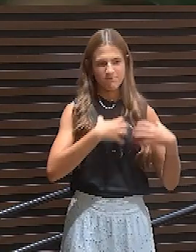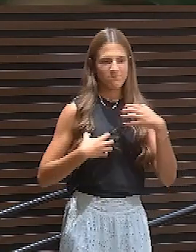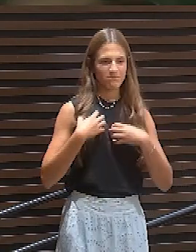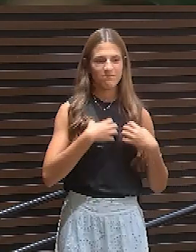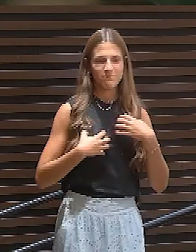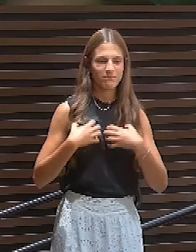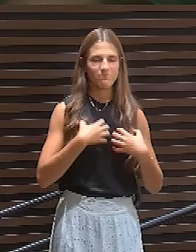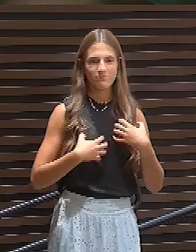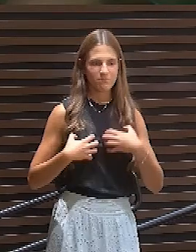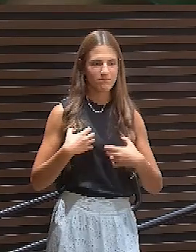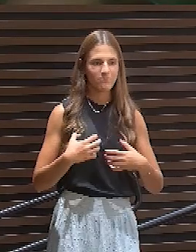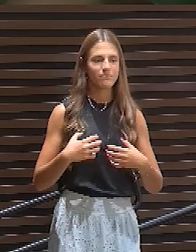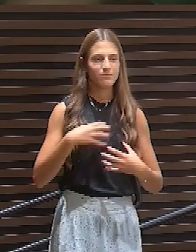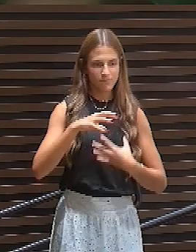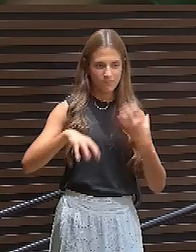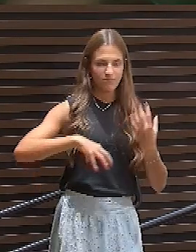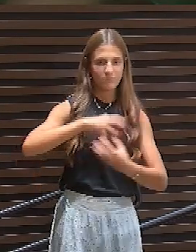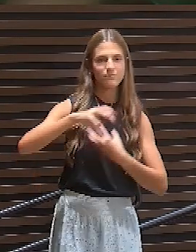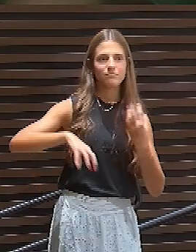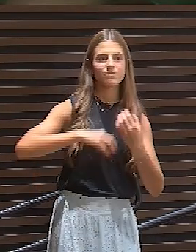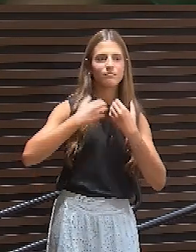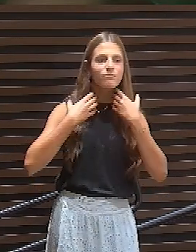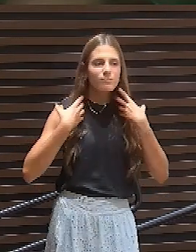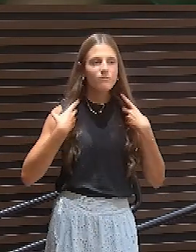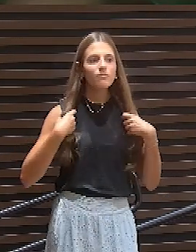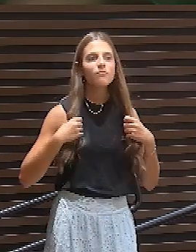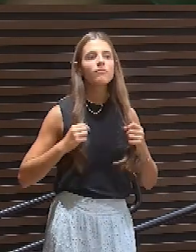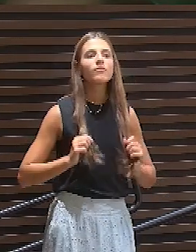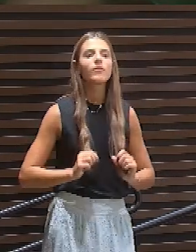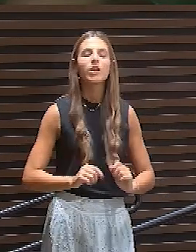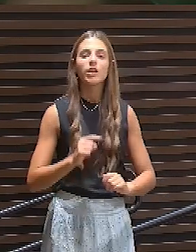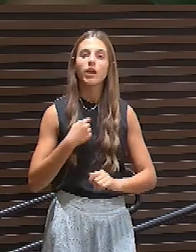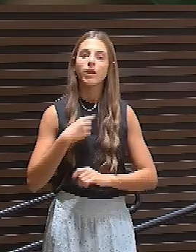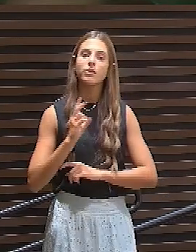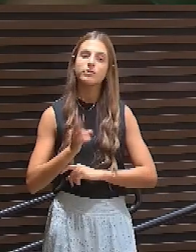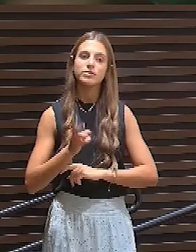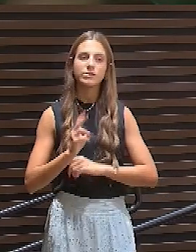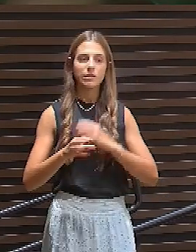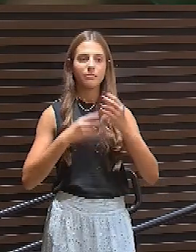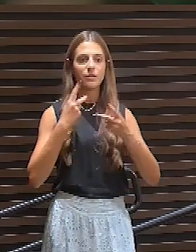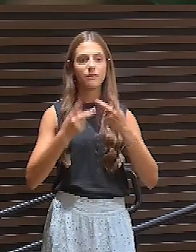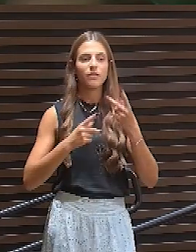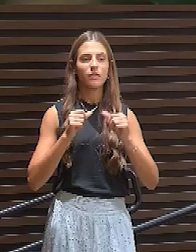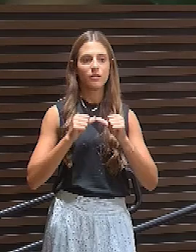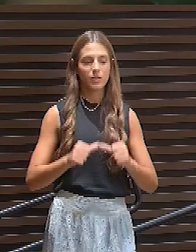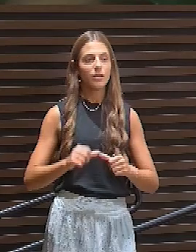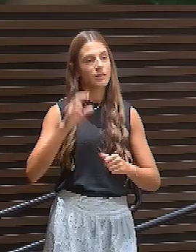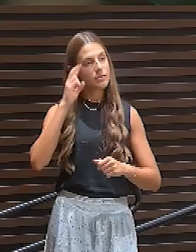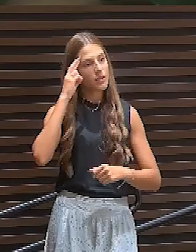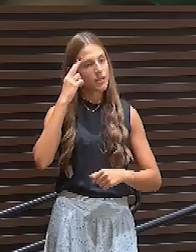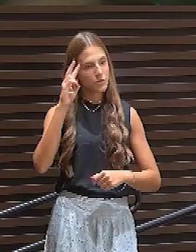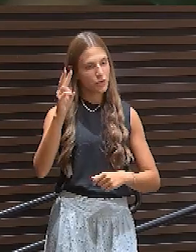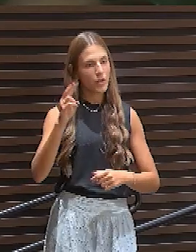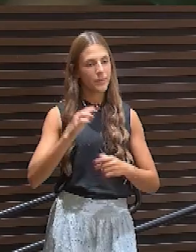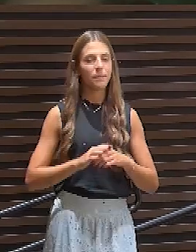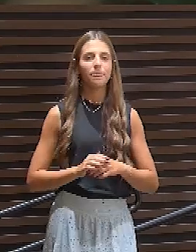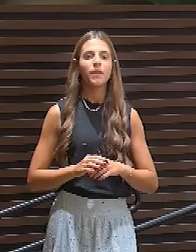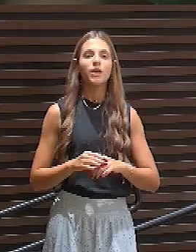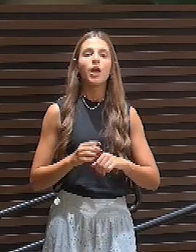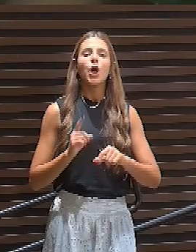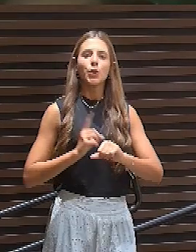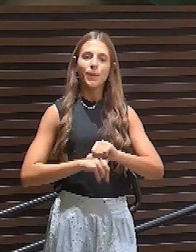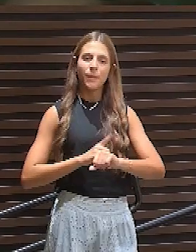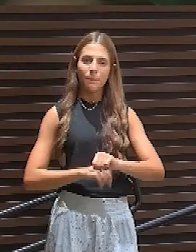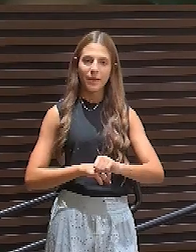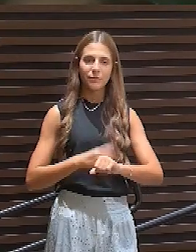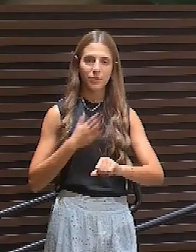Eu sempre conto essa história porque ela falou muito no meu coração. Quando meu pai foi para os Estados Unidos estudar, ele escreveu